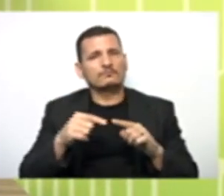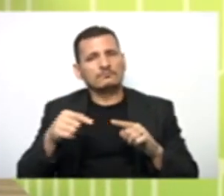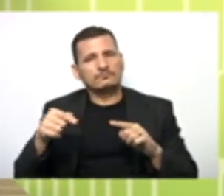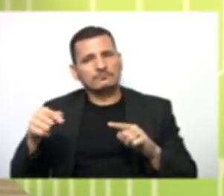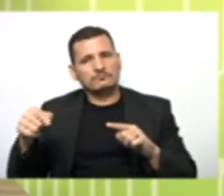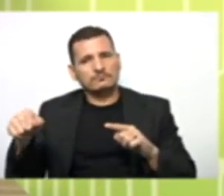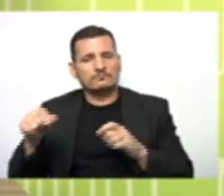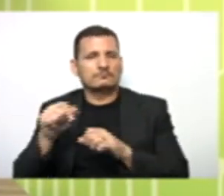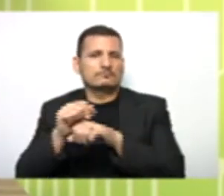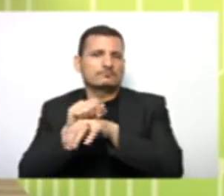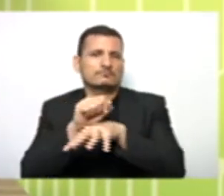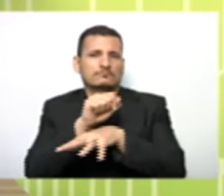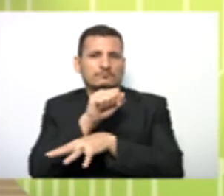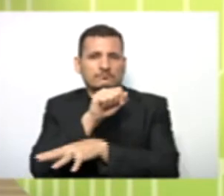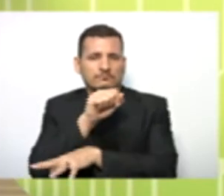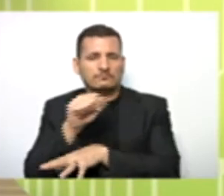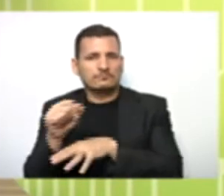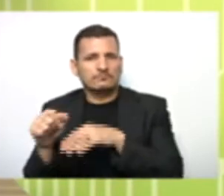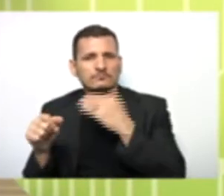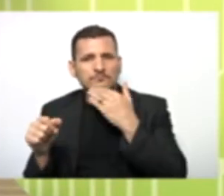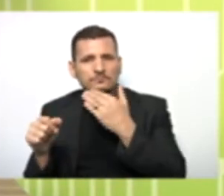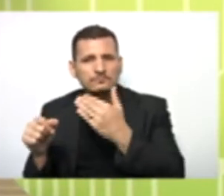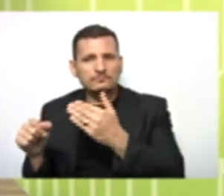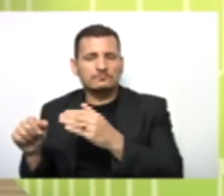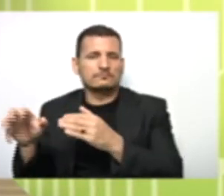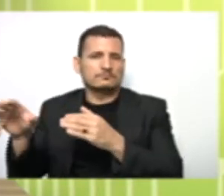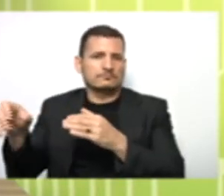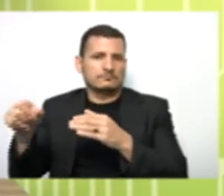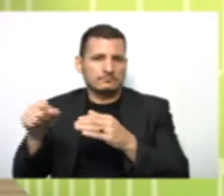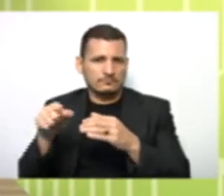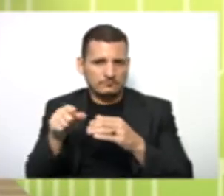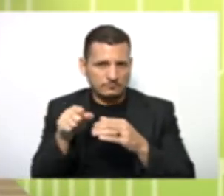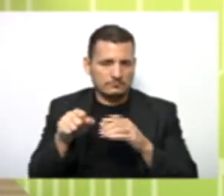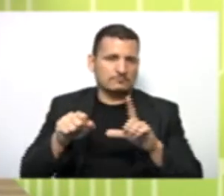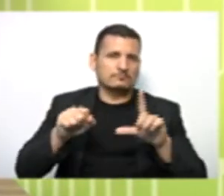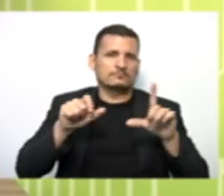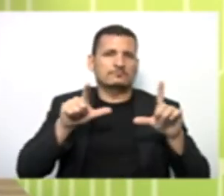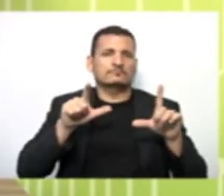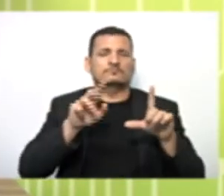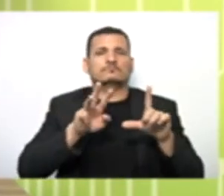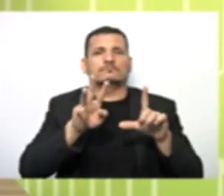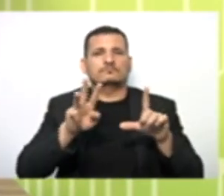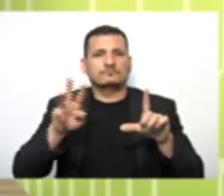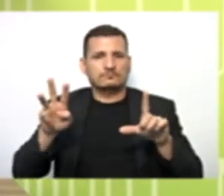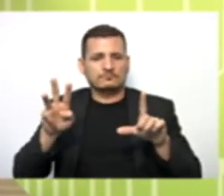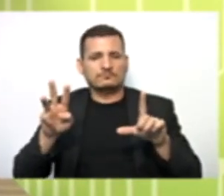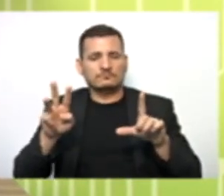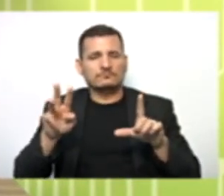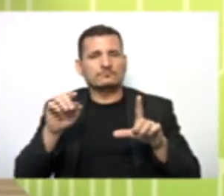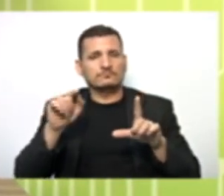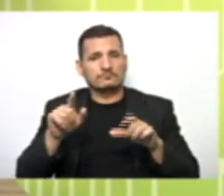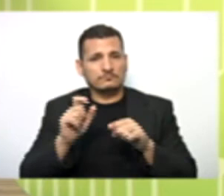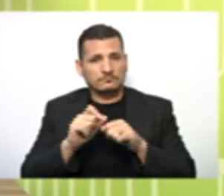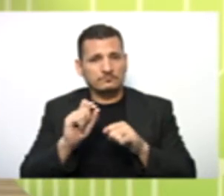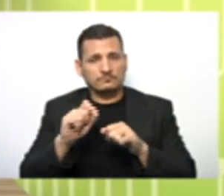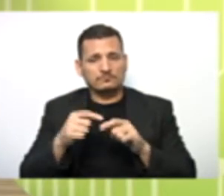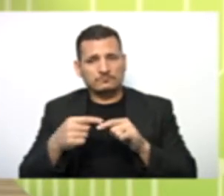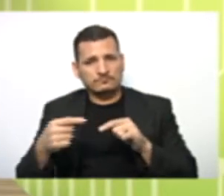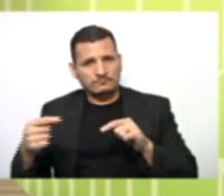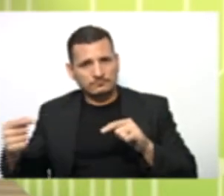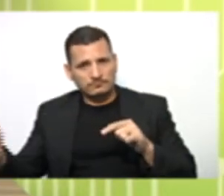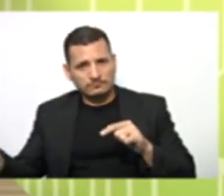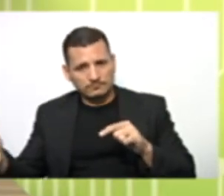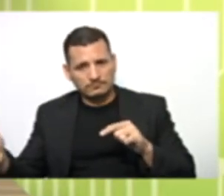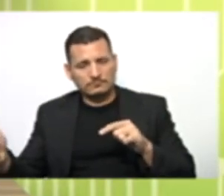solicitando que acesse o site que você digitou. E depois ele manda o site para você. Ou seja, ele fez um envio e um